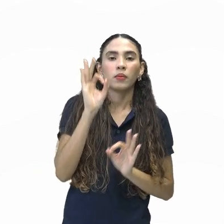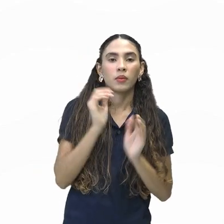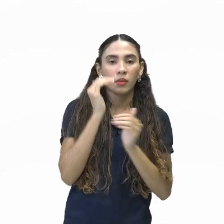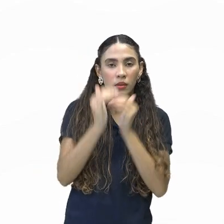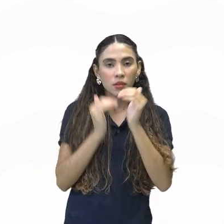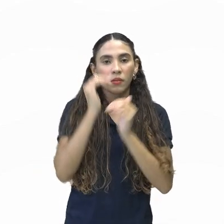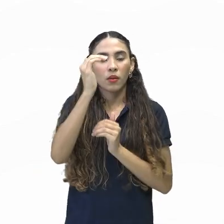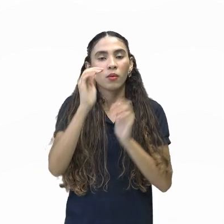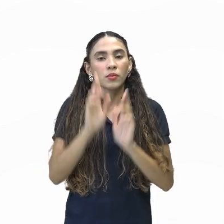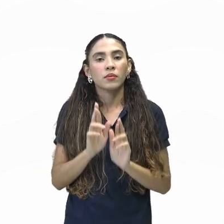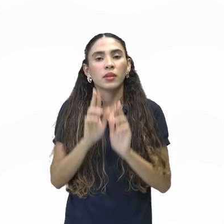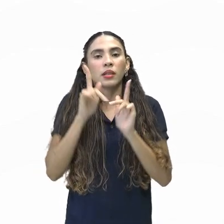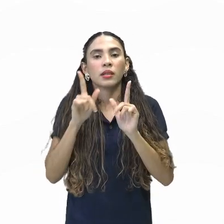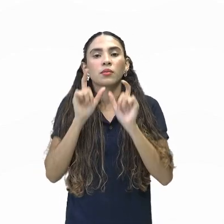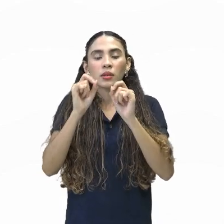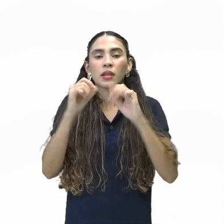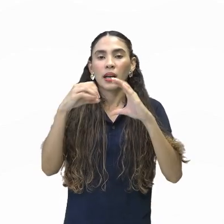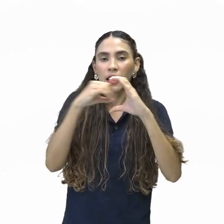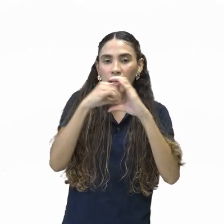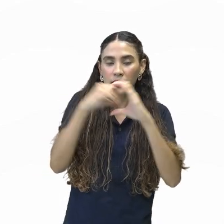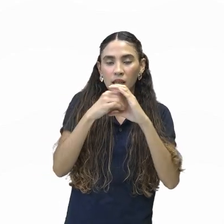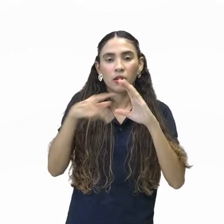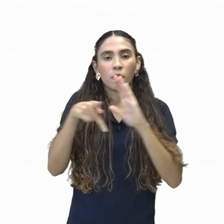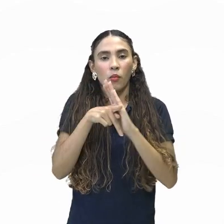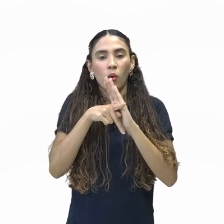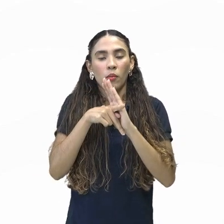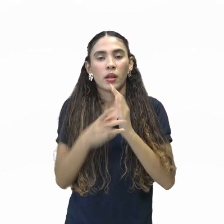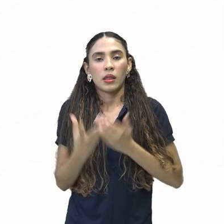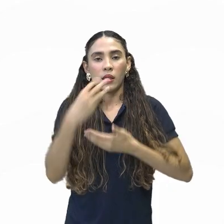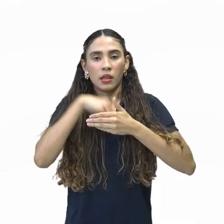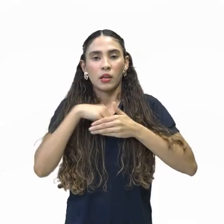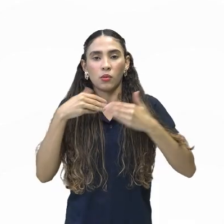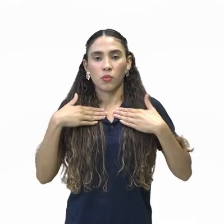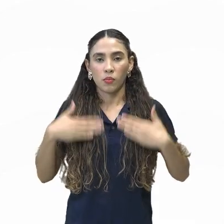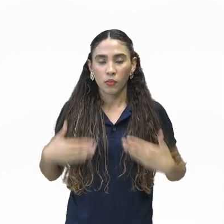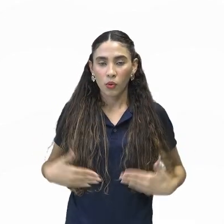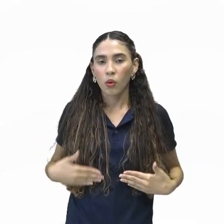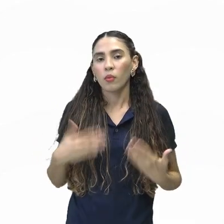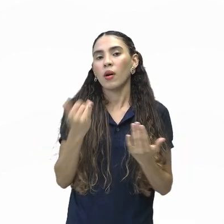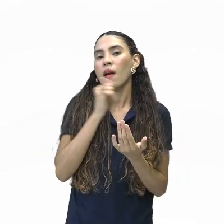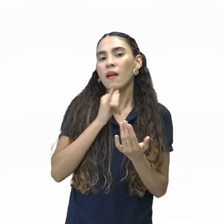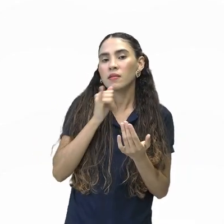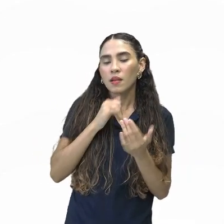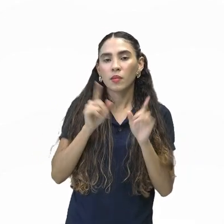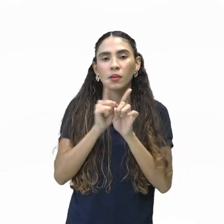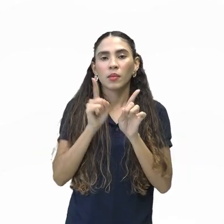desenvolve, diferenciando-se as células do seu corpo, né, se tornando, por exemplo,